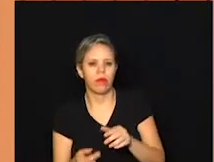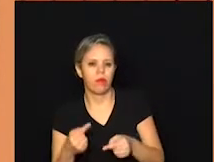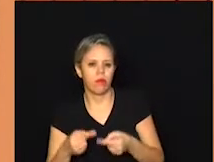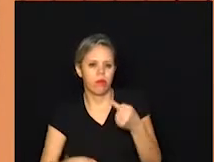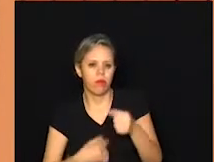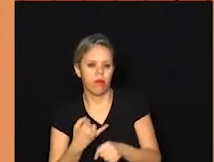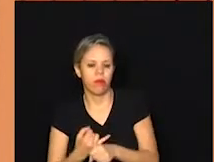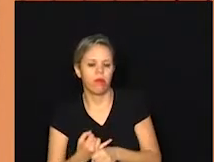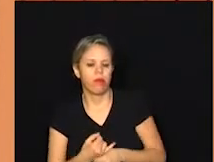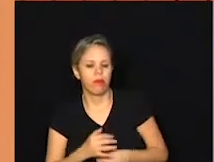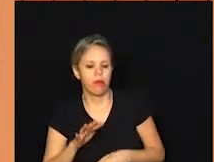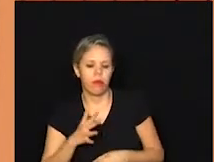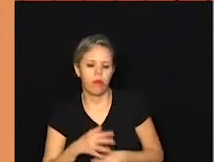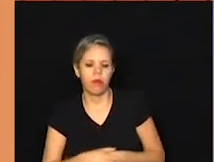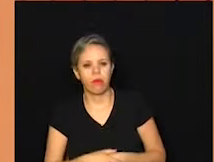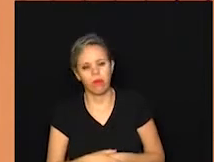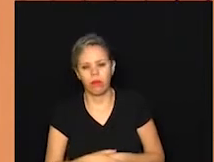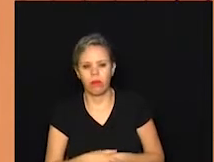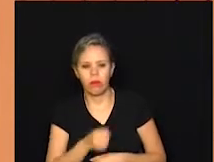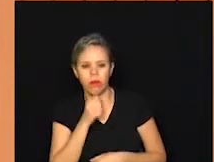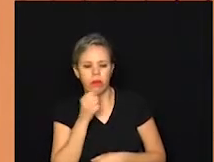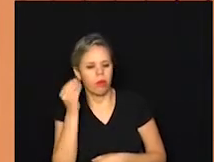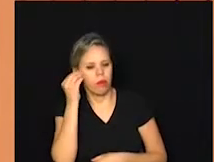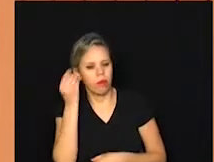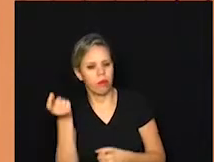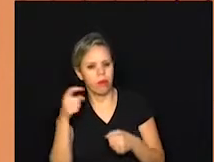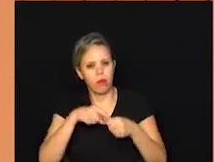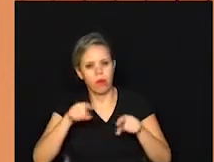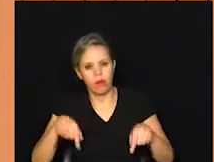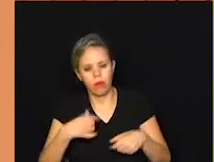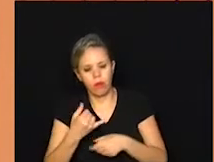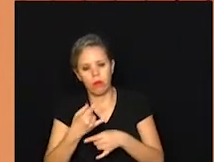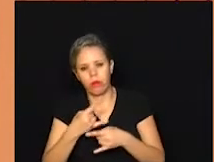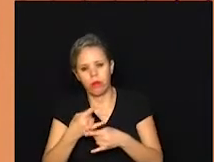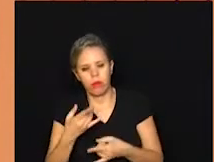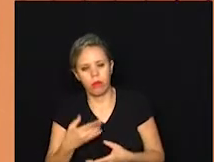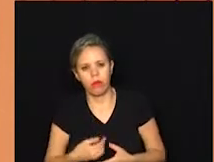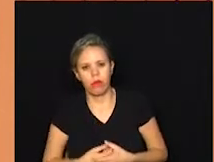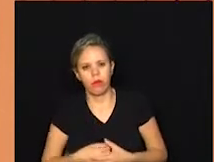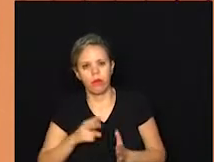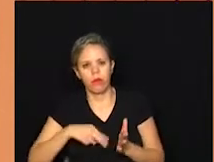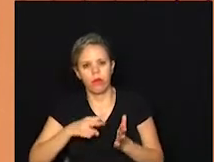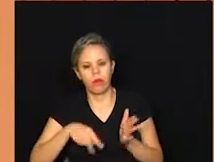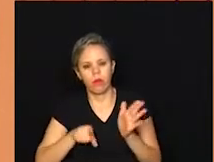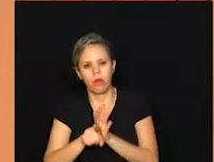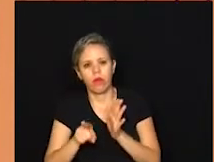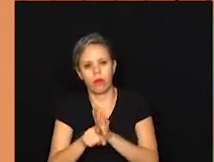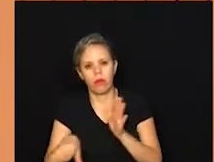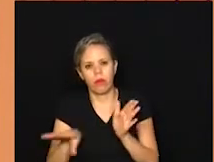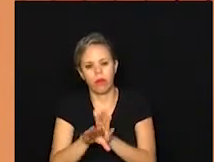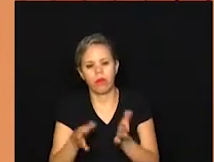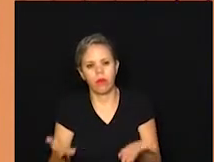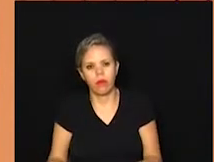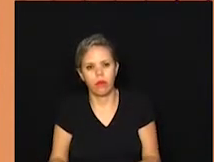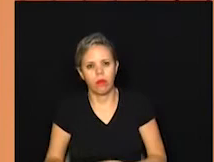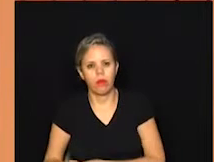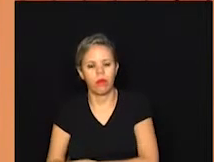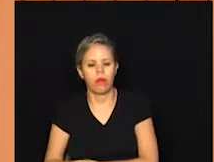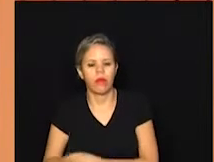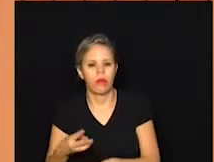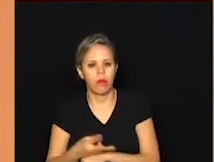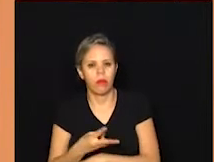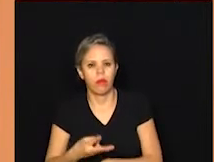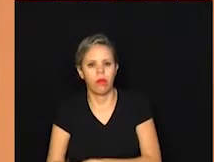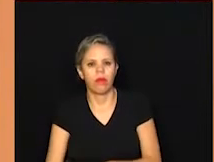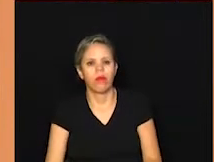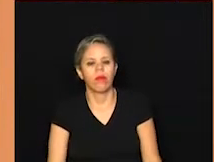né? Enquanto ela tenta voltar para a nossa sala, eu vou ler as perguntas que chegaram aqui para o WhatsApp,